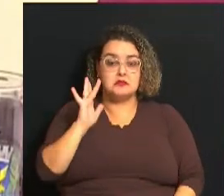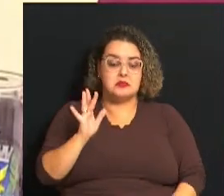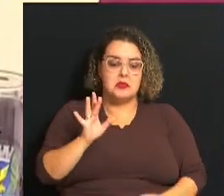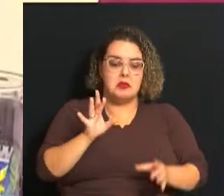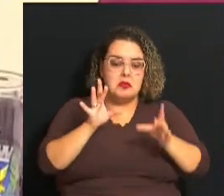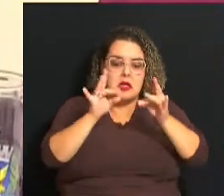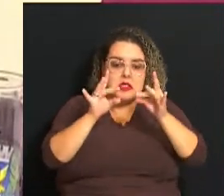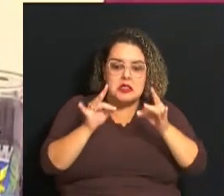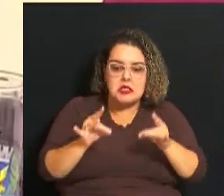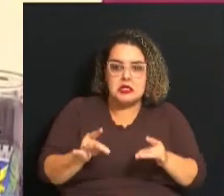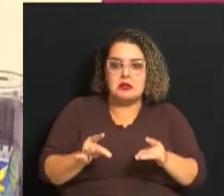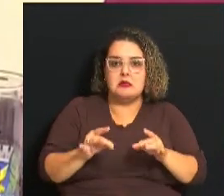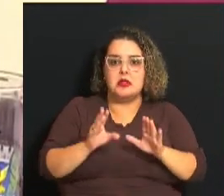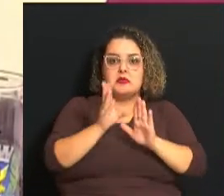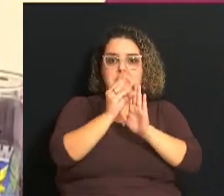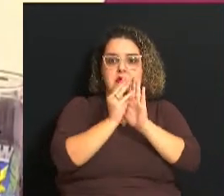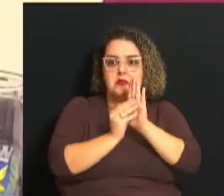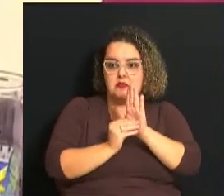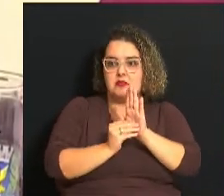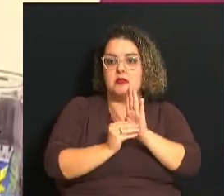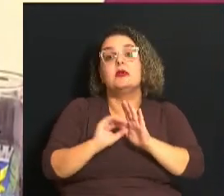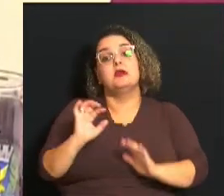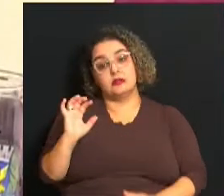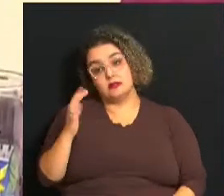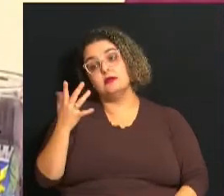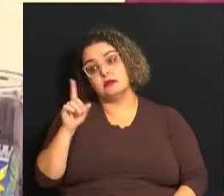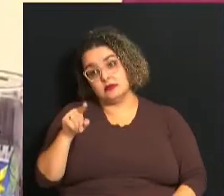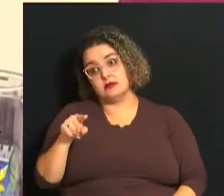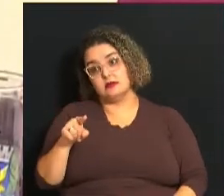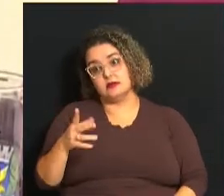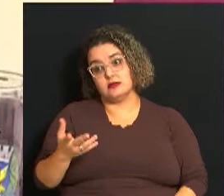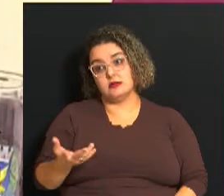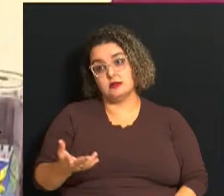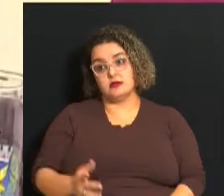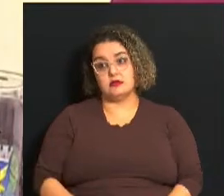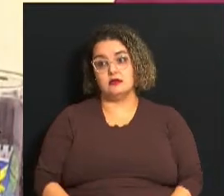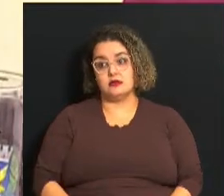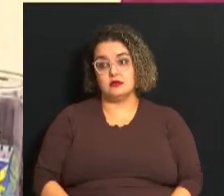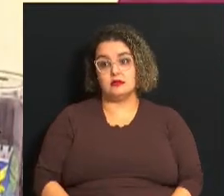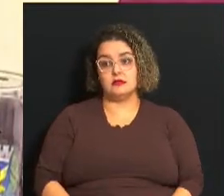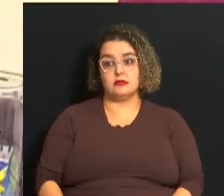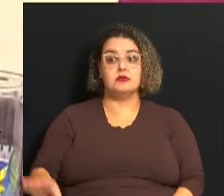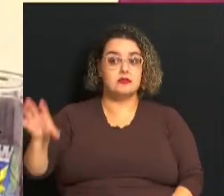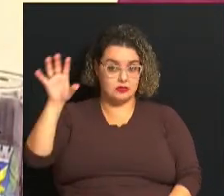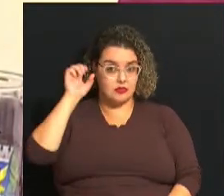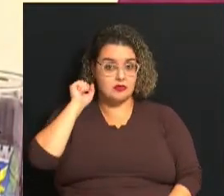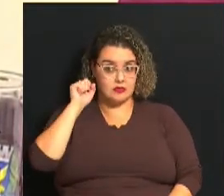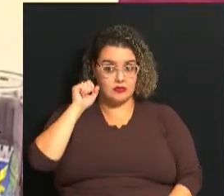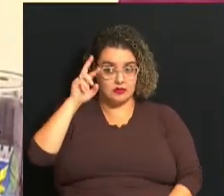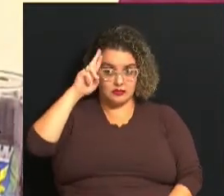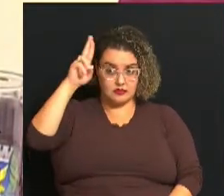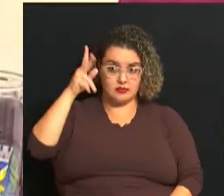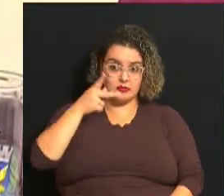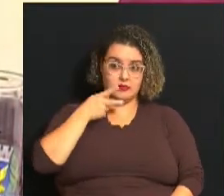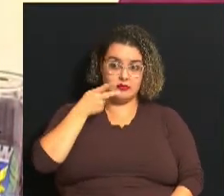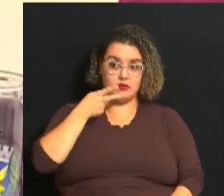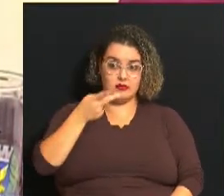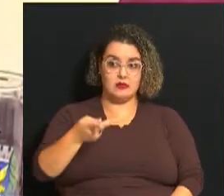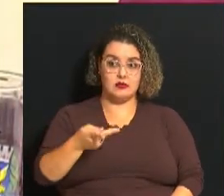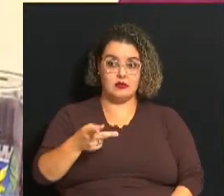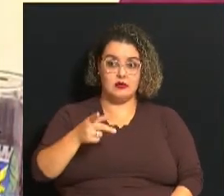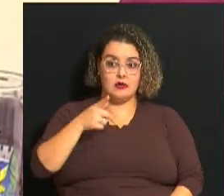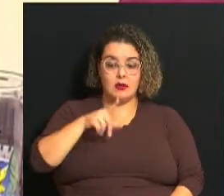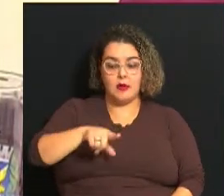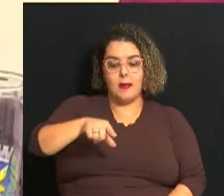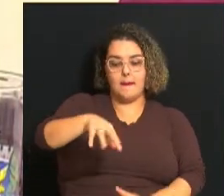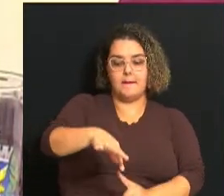dessa forma que de fato acontece muito Neve Inclusive eu já ouvi de chefes falar que prefere trabalhar com homens